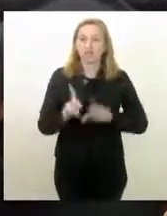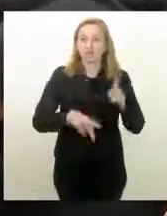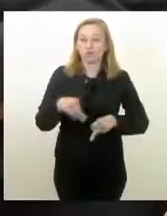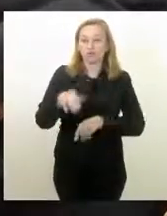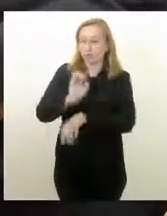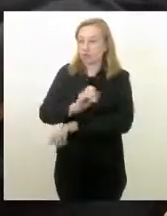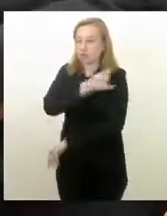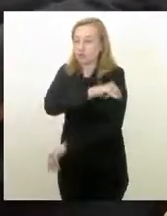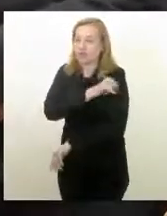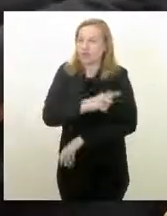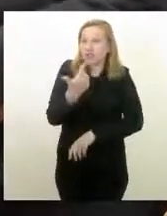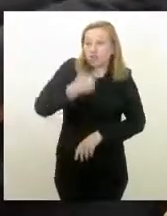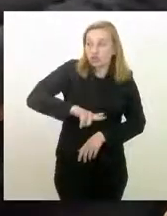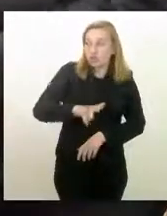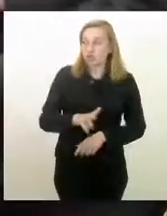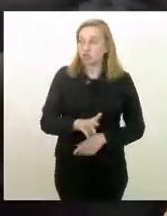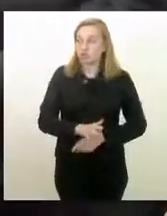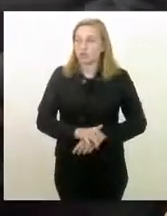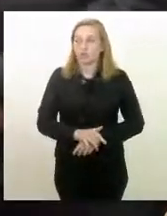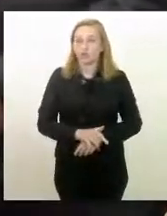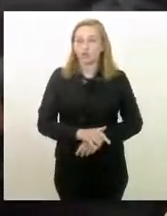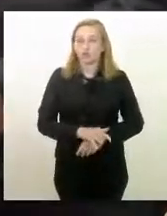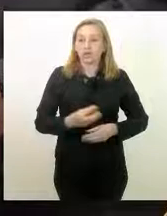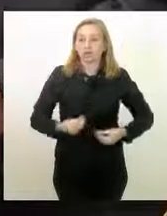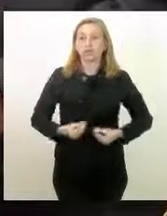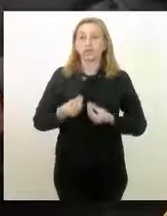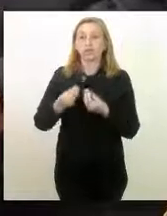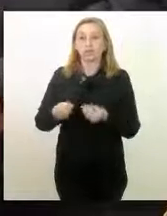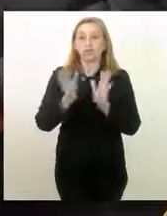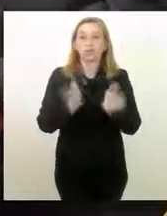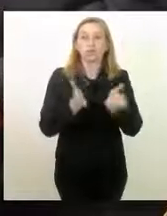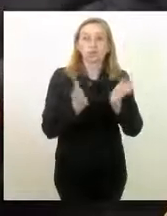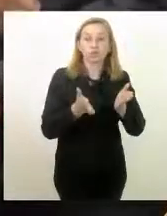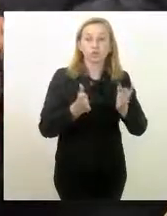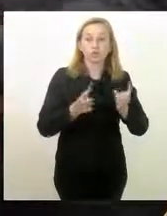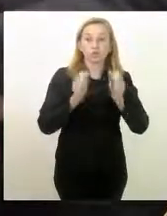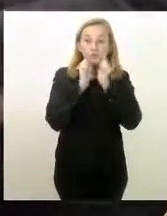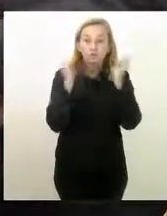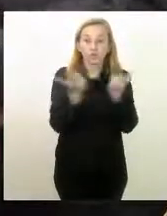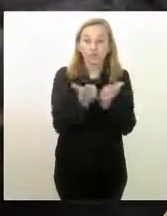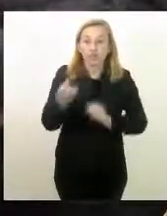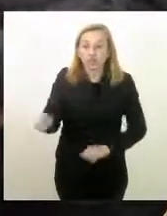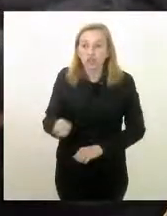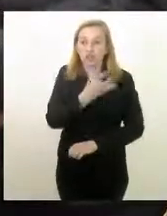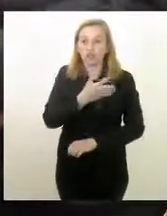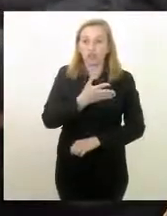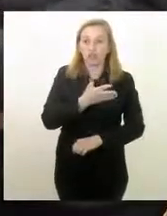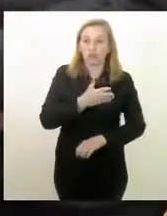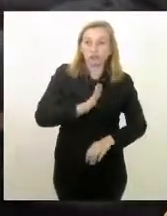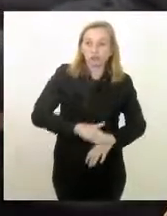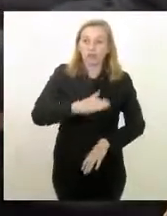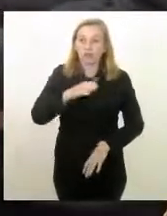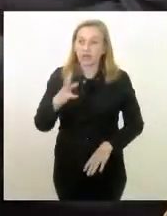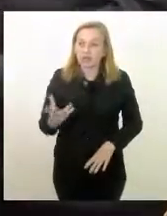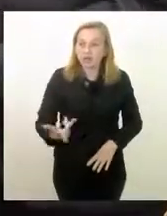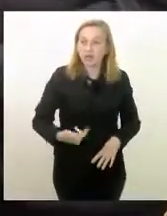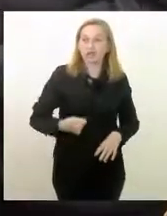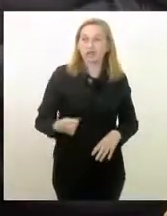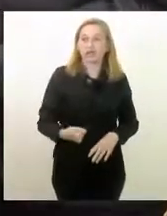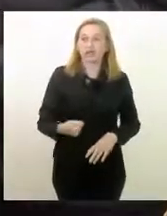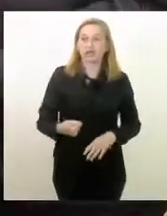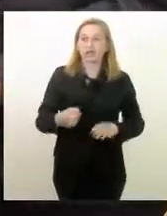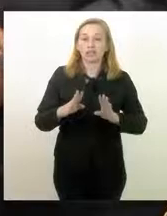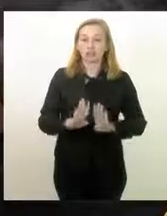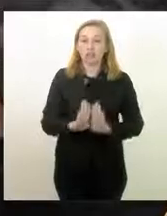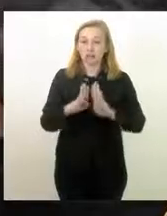Janeiro. Mais uma vez, repito, entregamos hoje uma Assembleia Legislativa mais moderna, mais eficiente e de